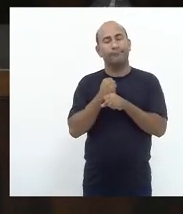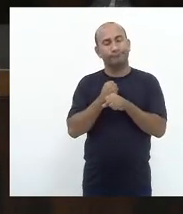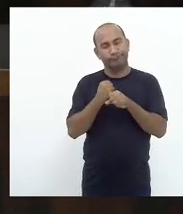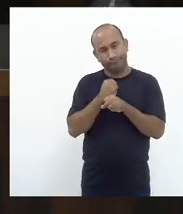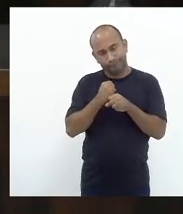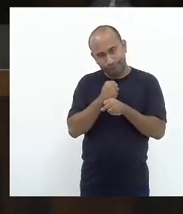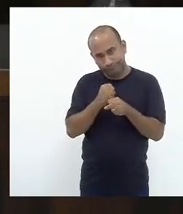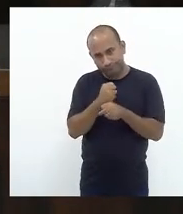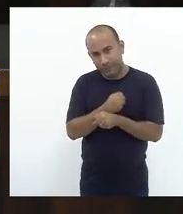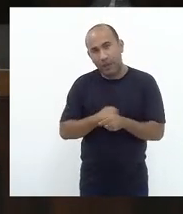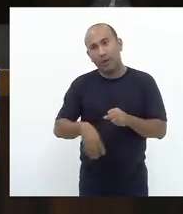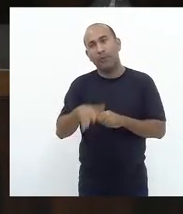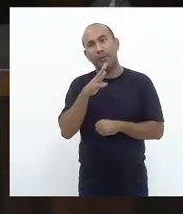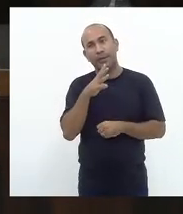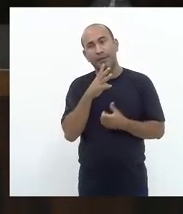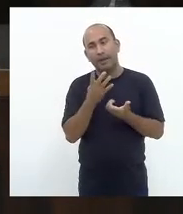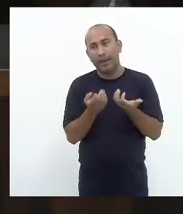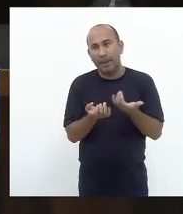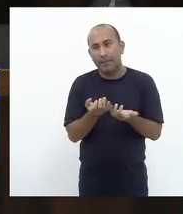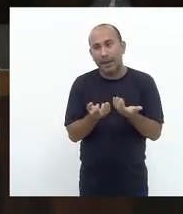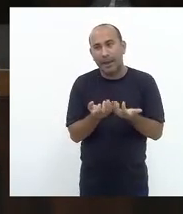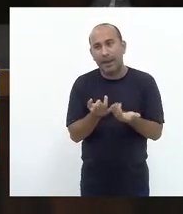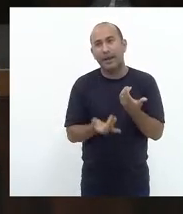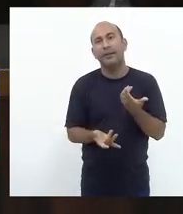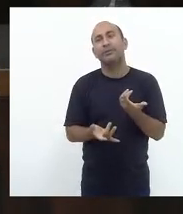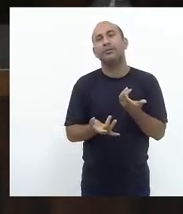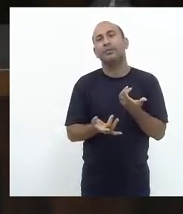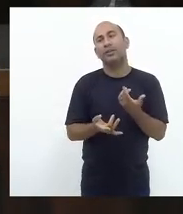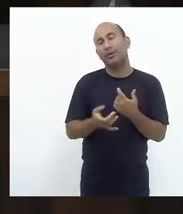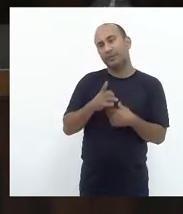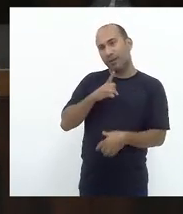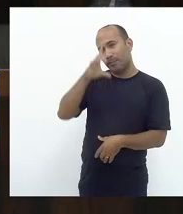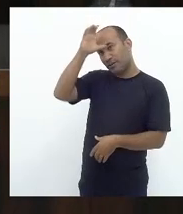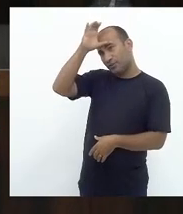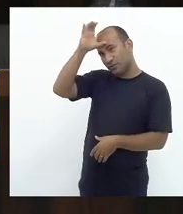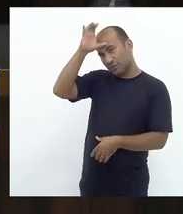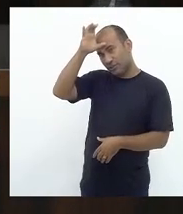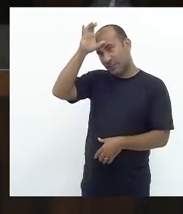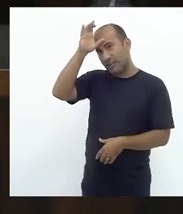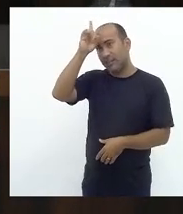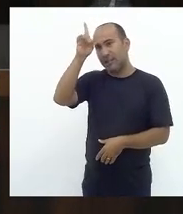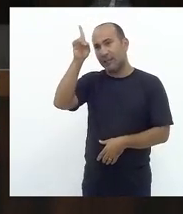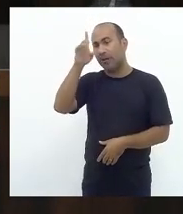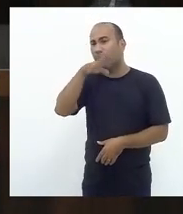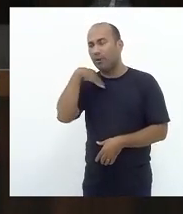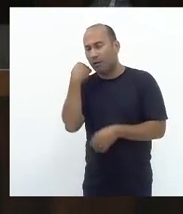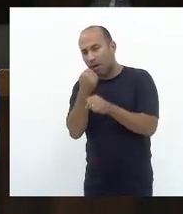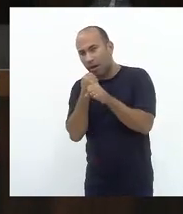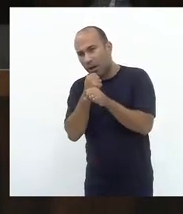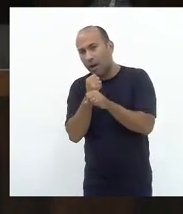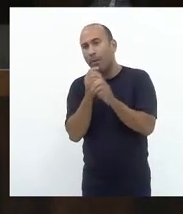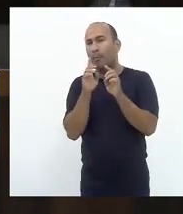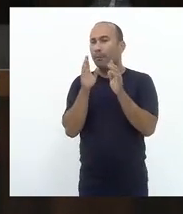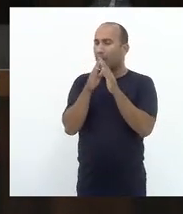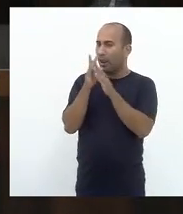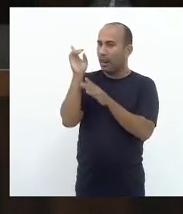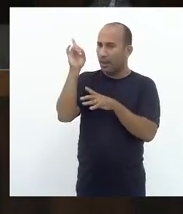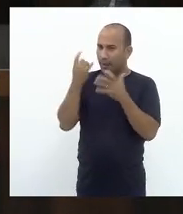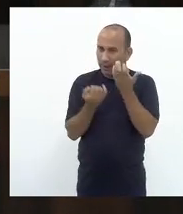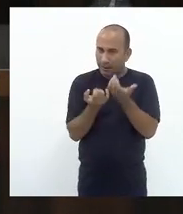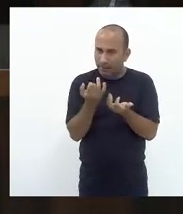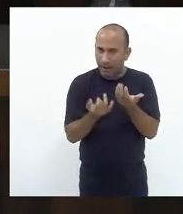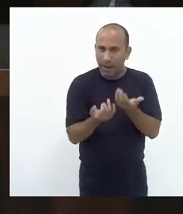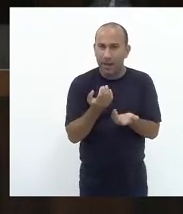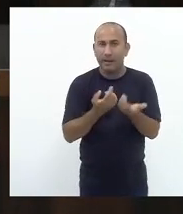há décadas. Eu conheço Queimados, tinha uma tia que faleceu há alguns anos, moradora de Queimados, e